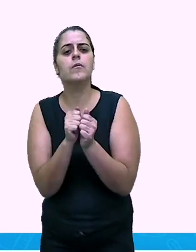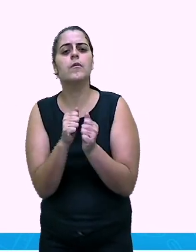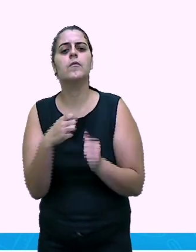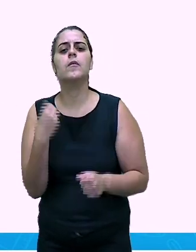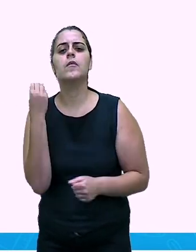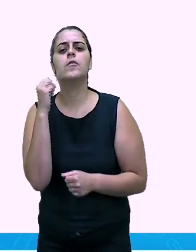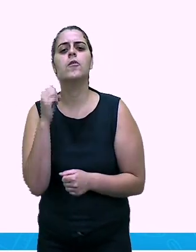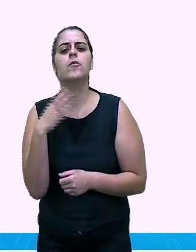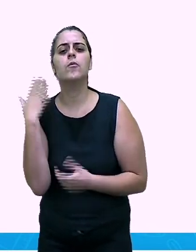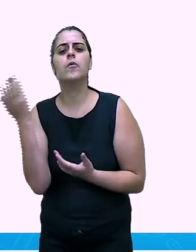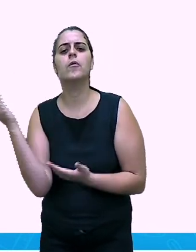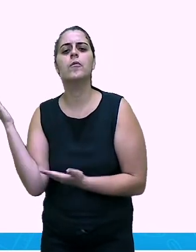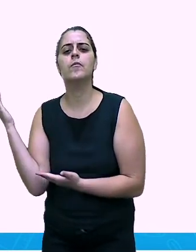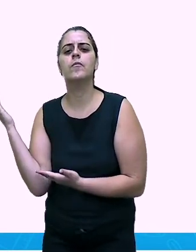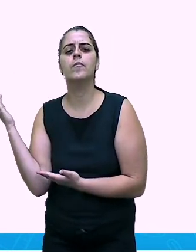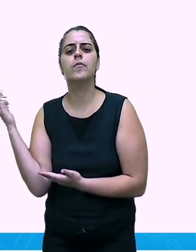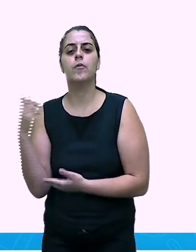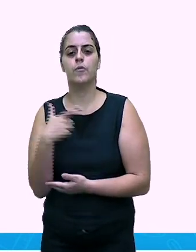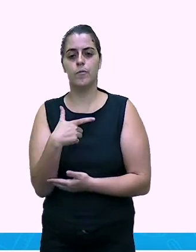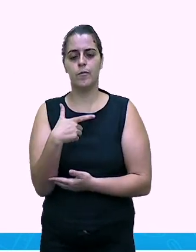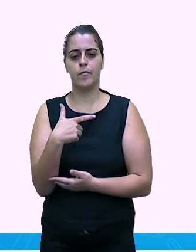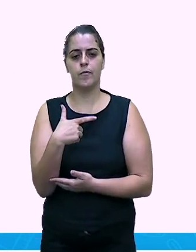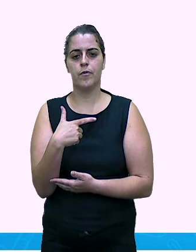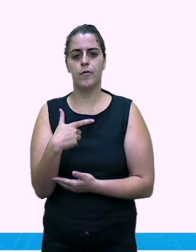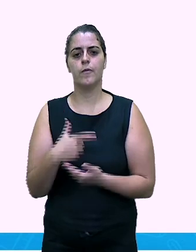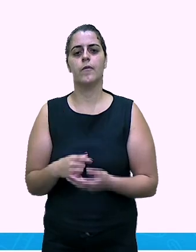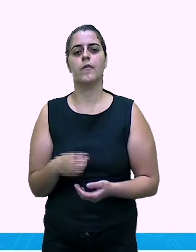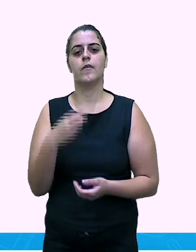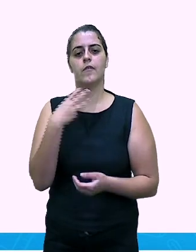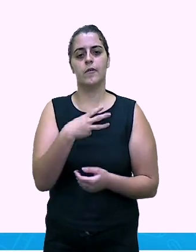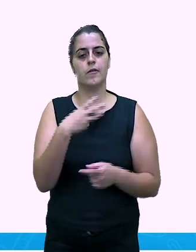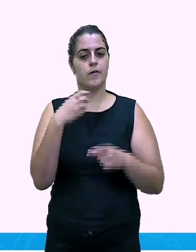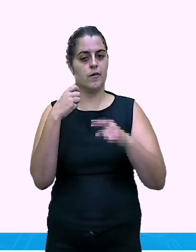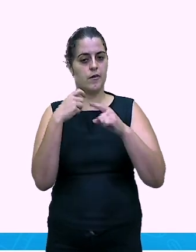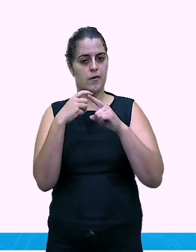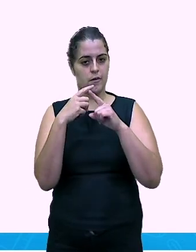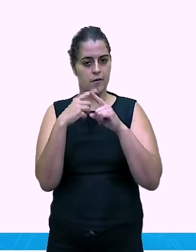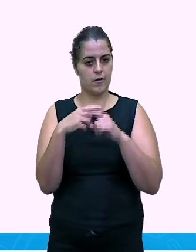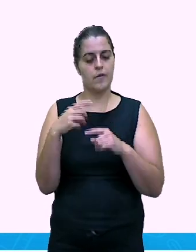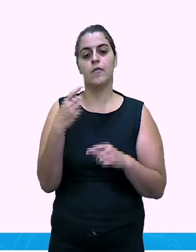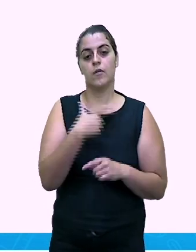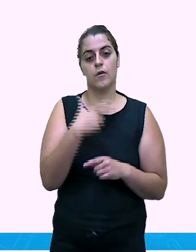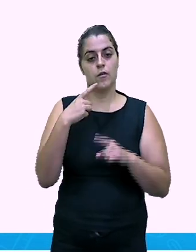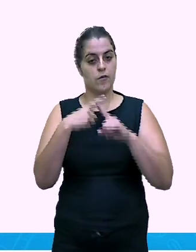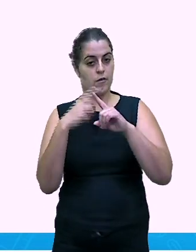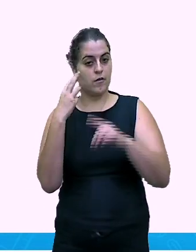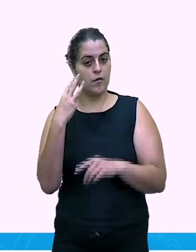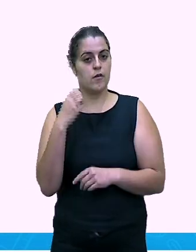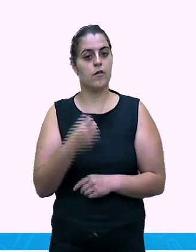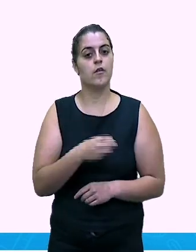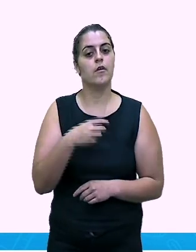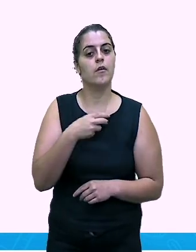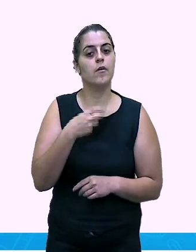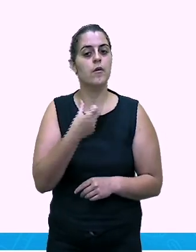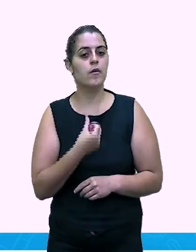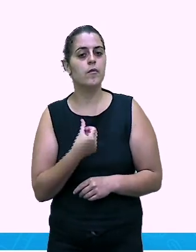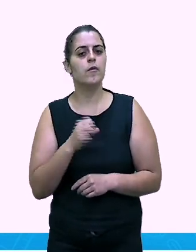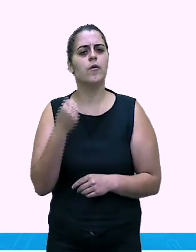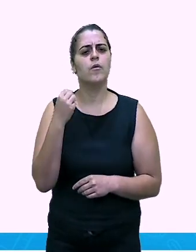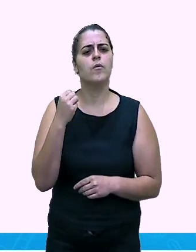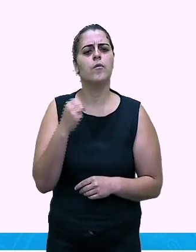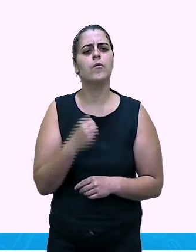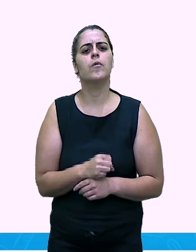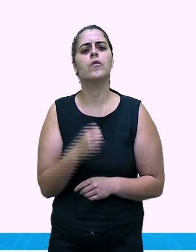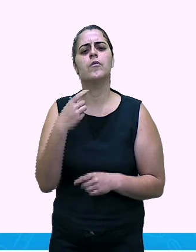de 8? O 2, que vai dar aqui, ó. 2 vezes 3, 6. 8